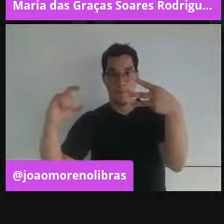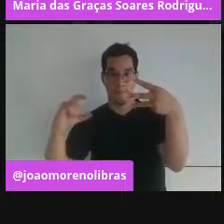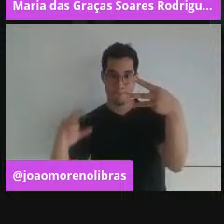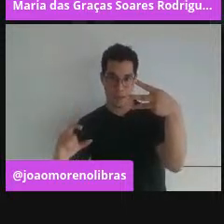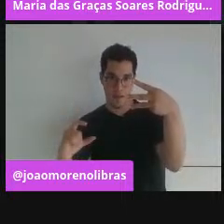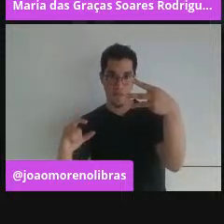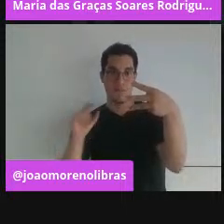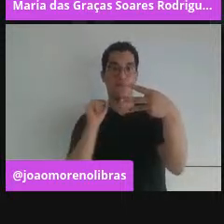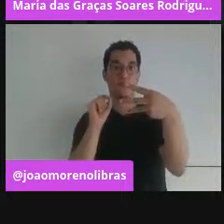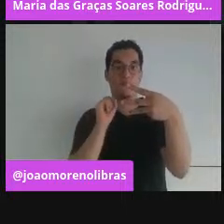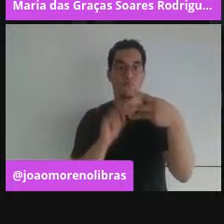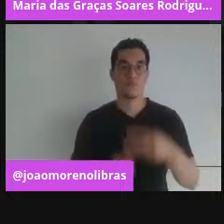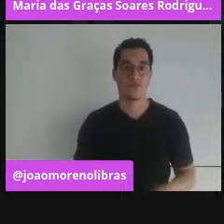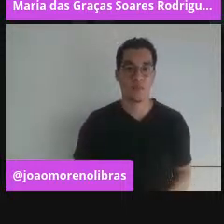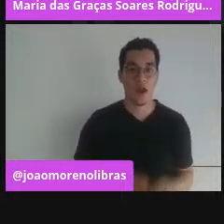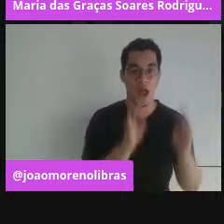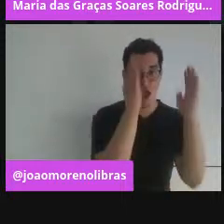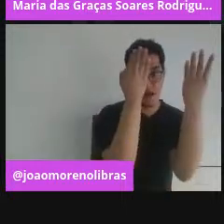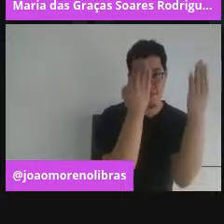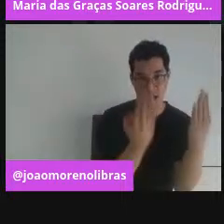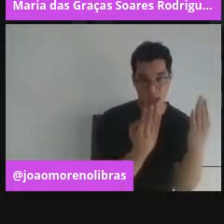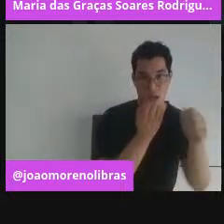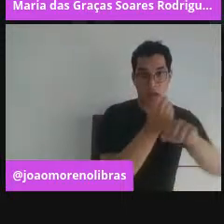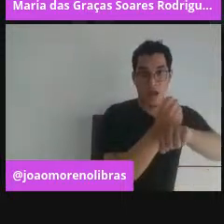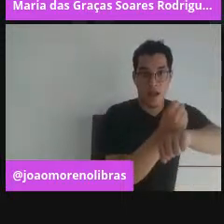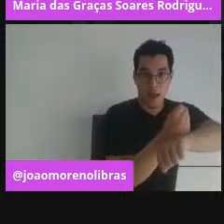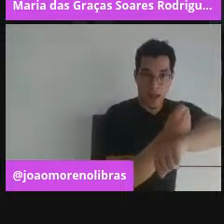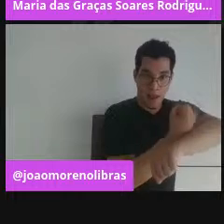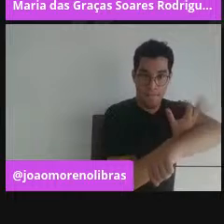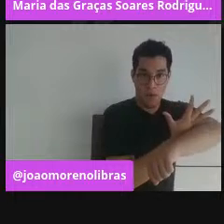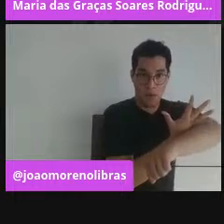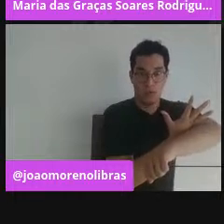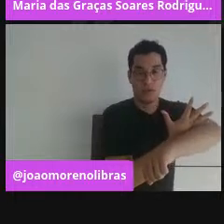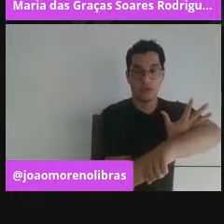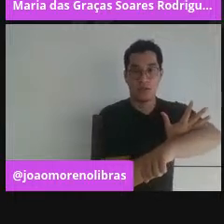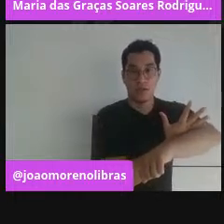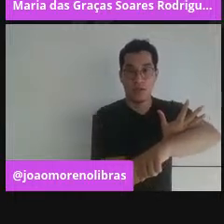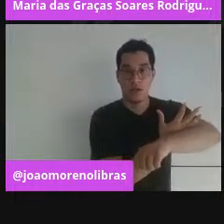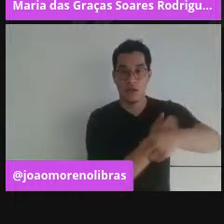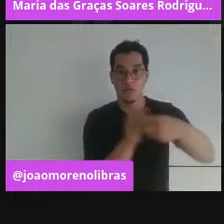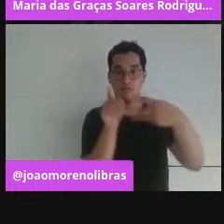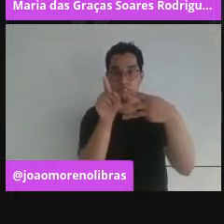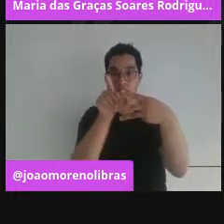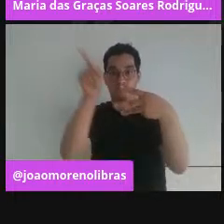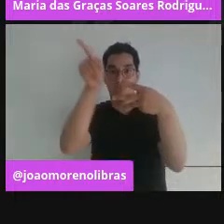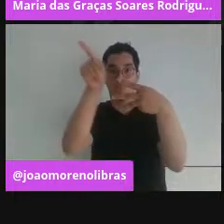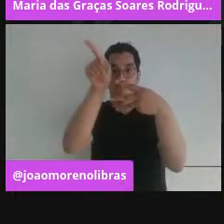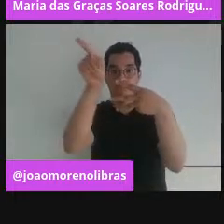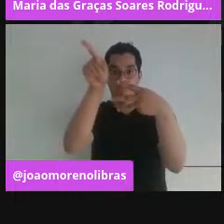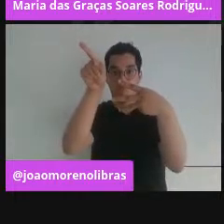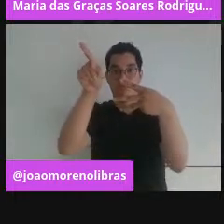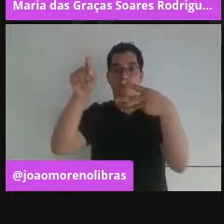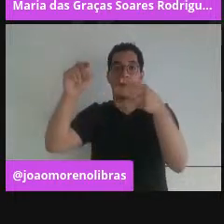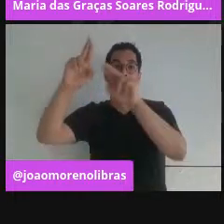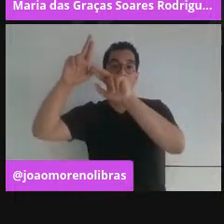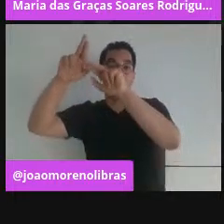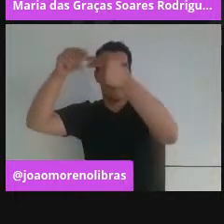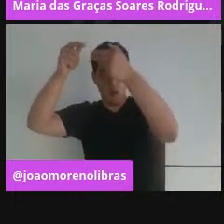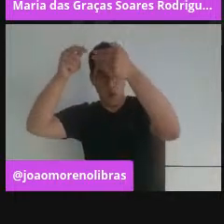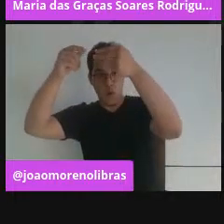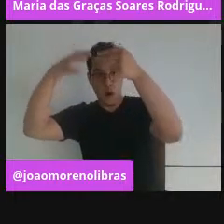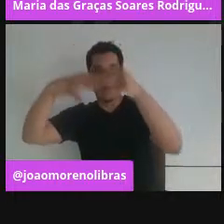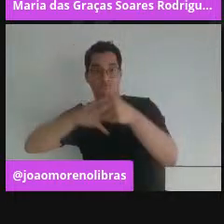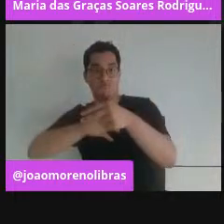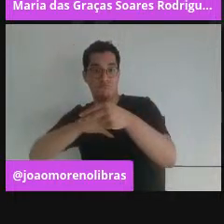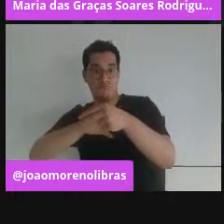Ele diz assim, avaliação da emoção em função do seu ajuste a um objeto intencional. Avaliação da emoção em função